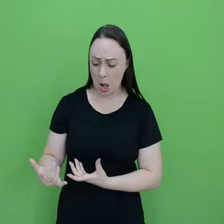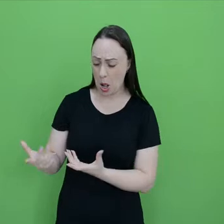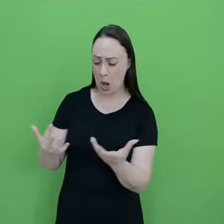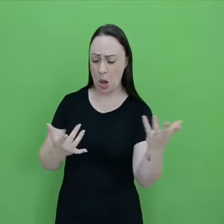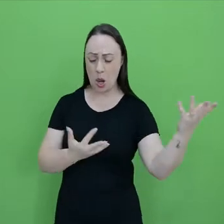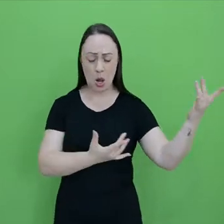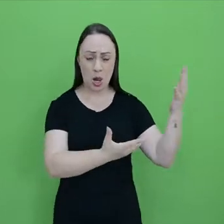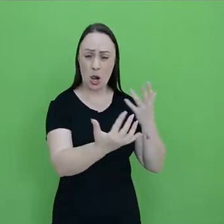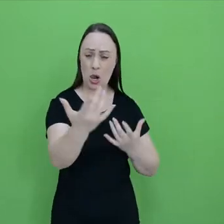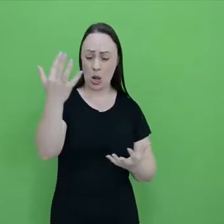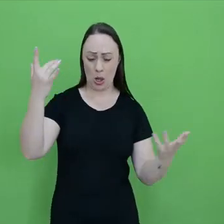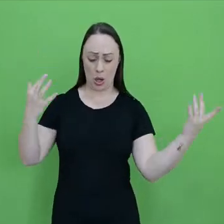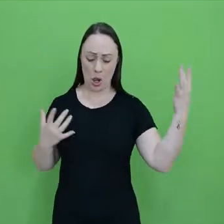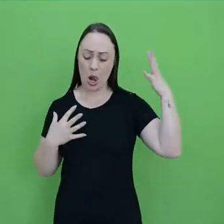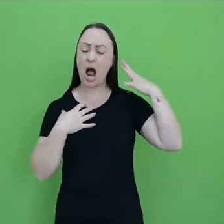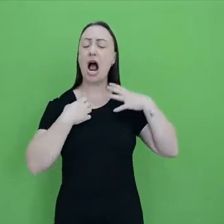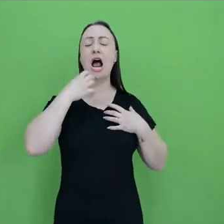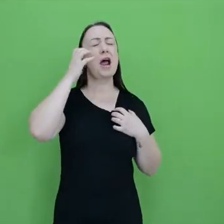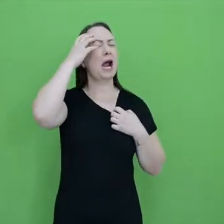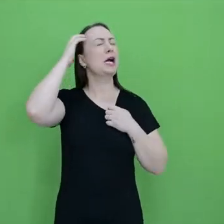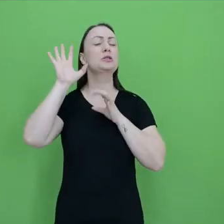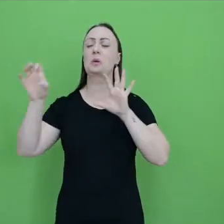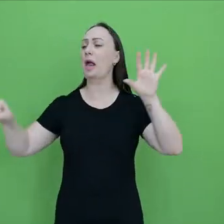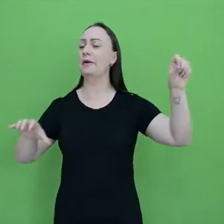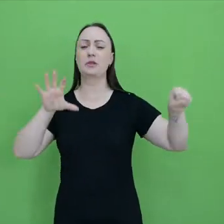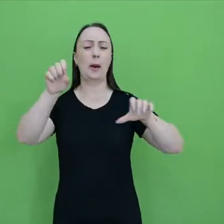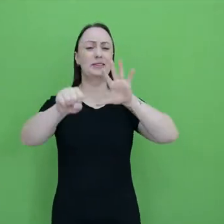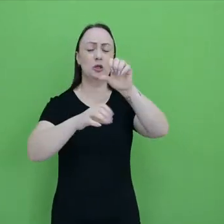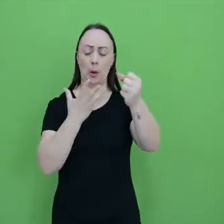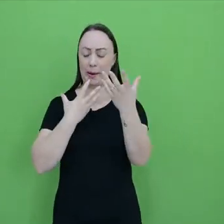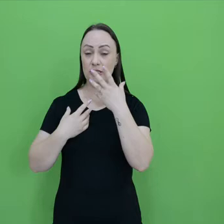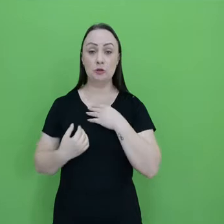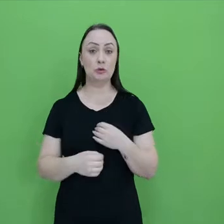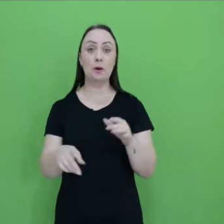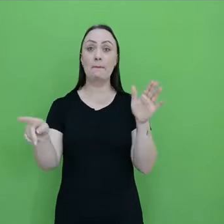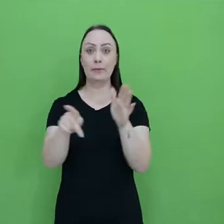de cobras que devoraram a tudo,